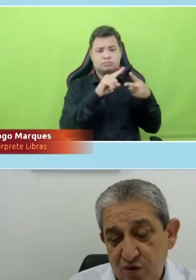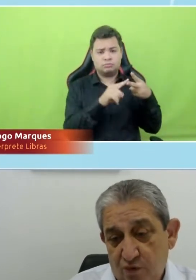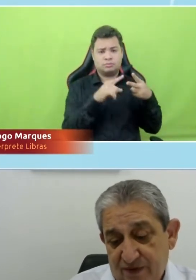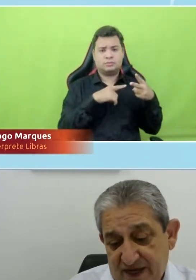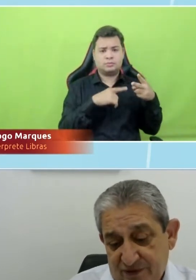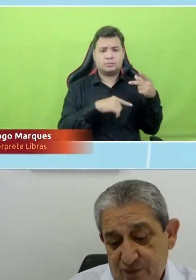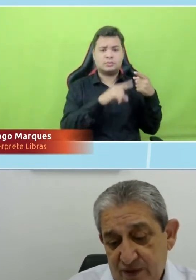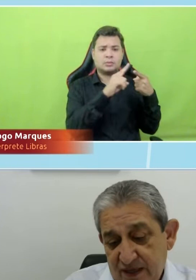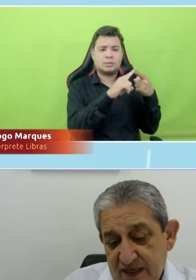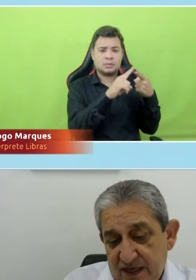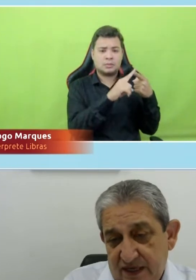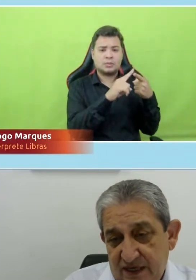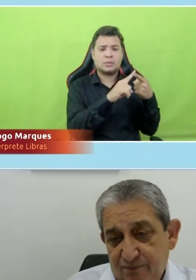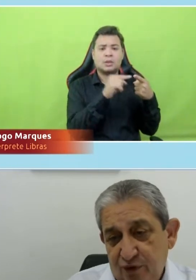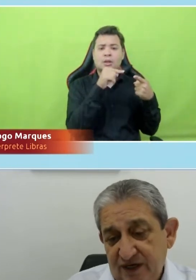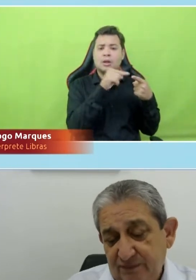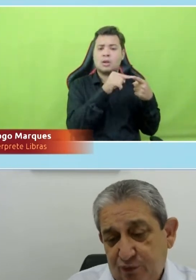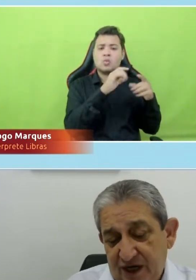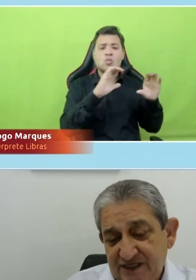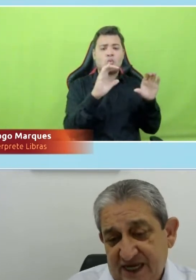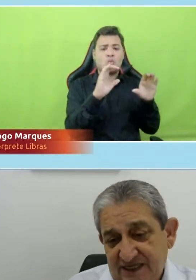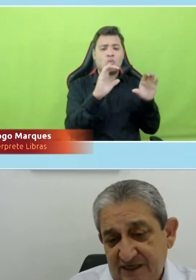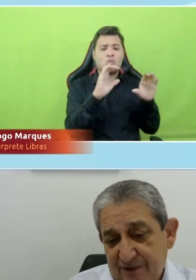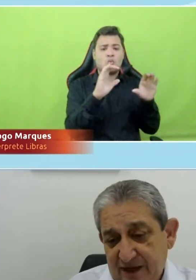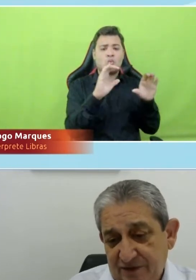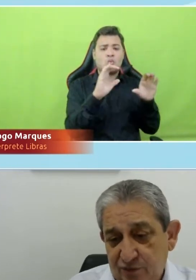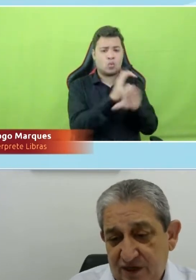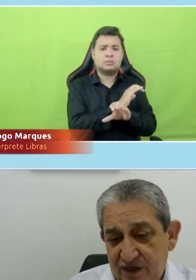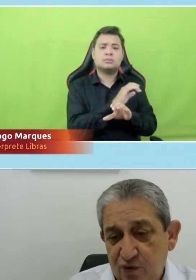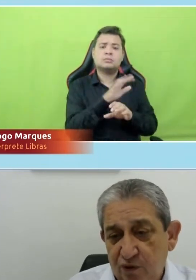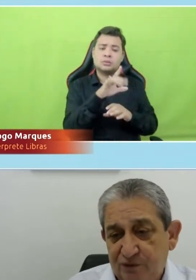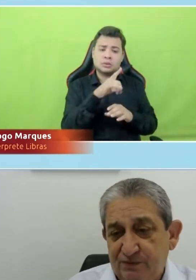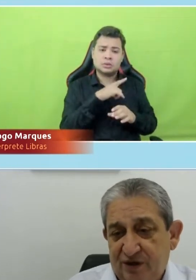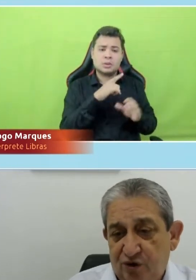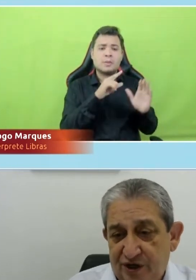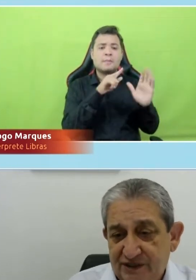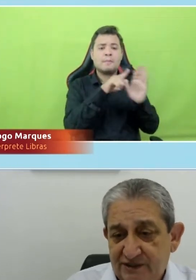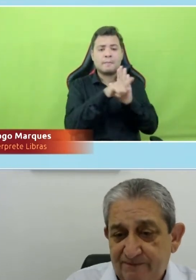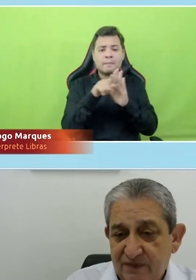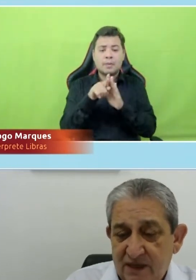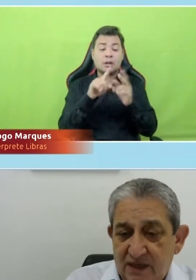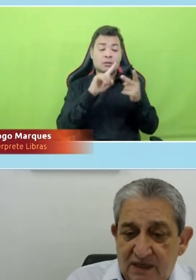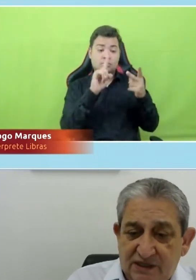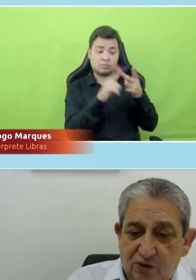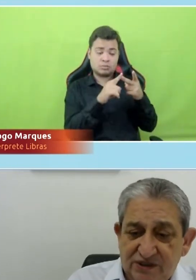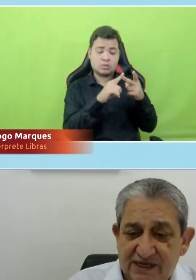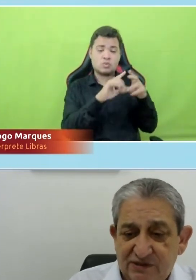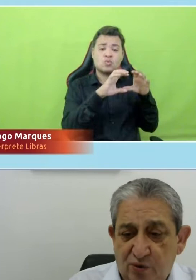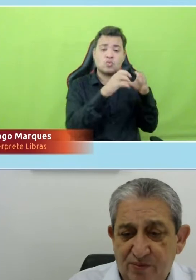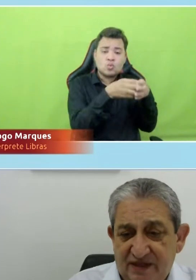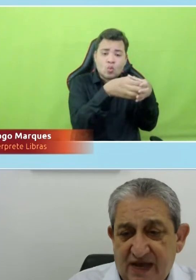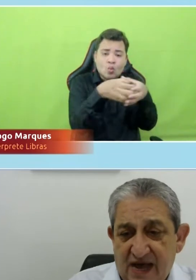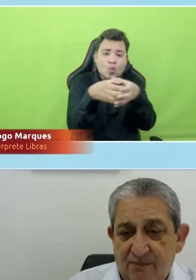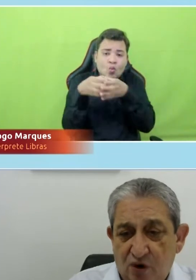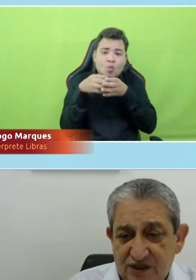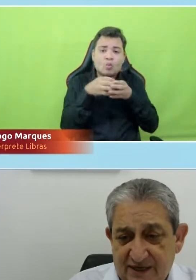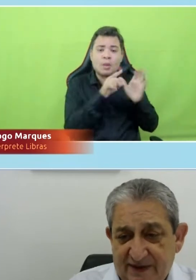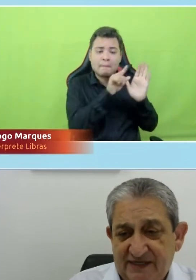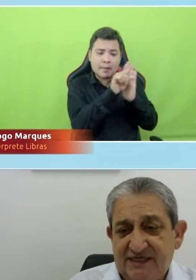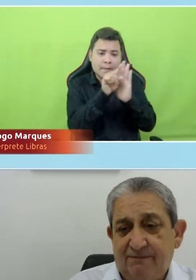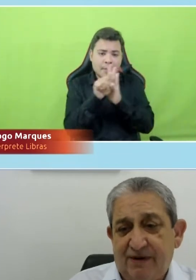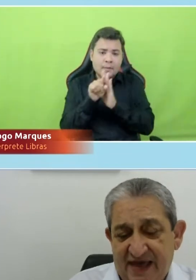bem completo e por ele estar sendo aplicado em grupos menores, então nós temos que aumentar a